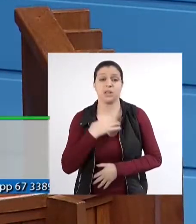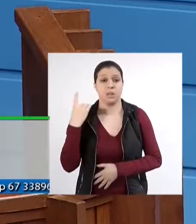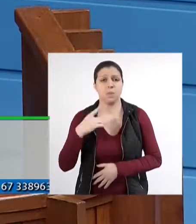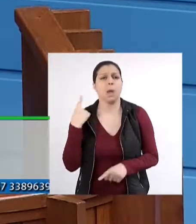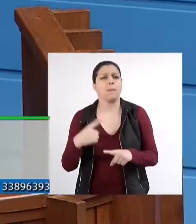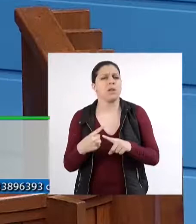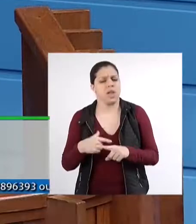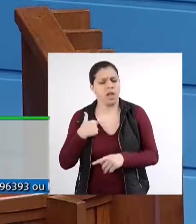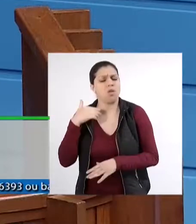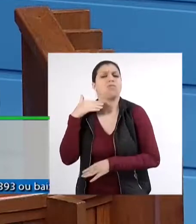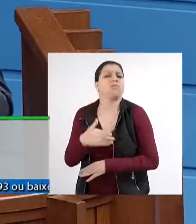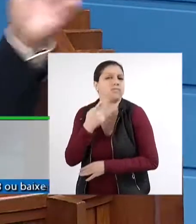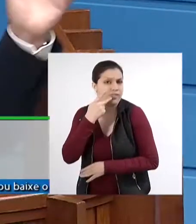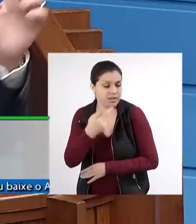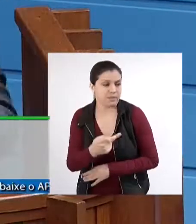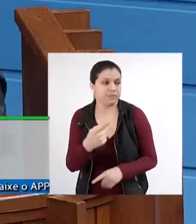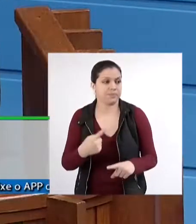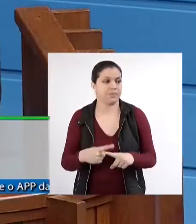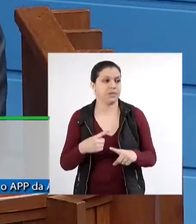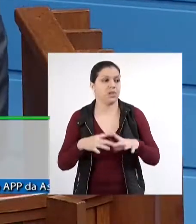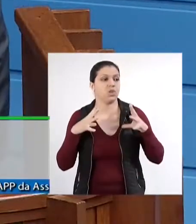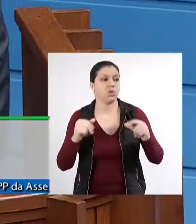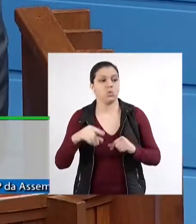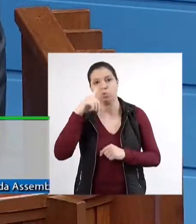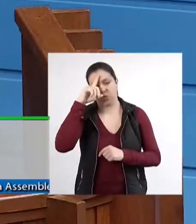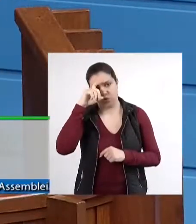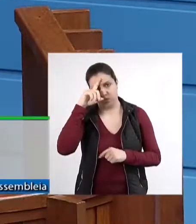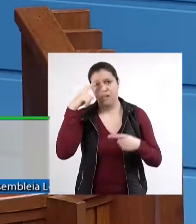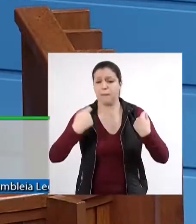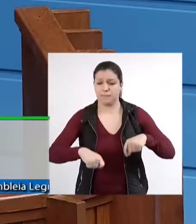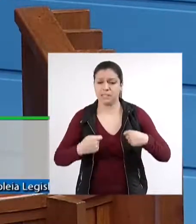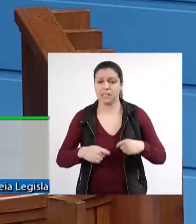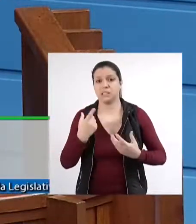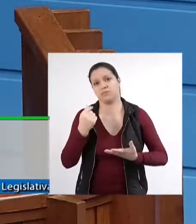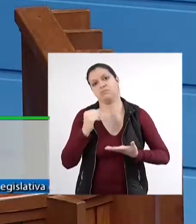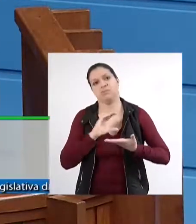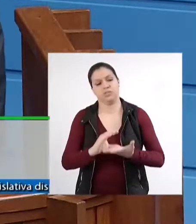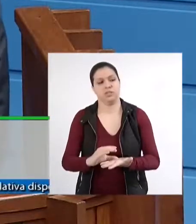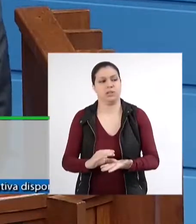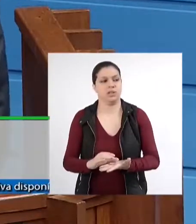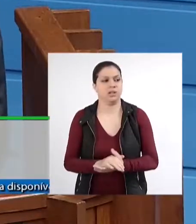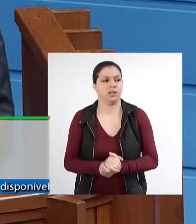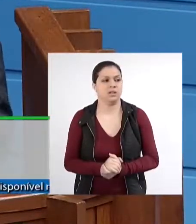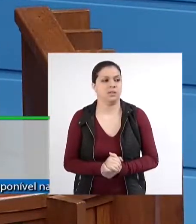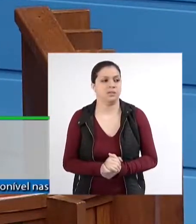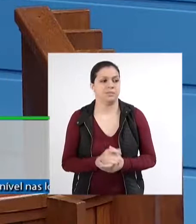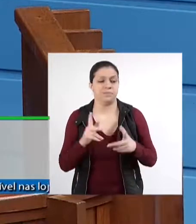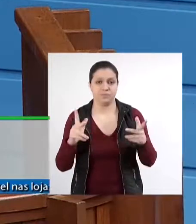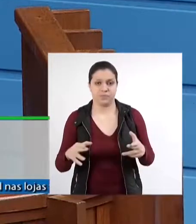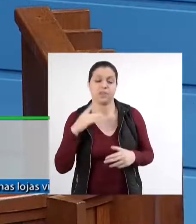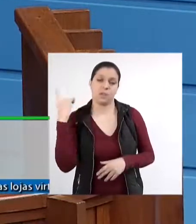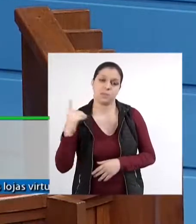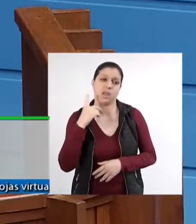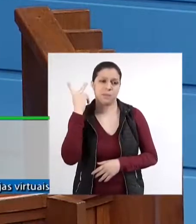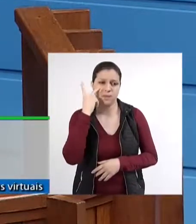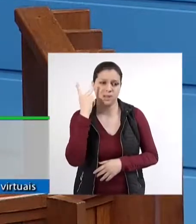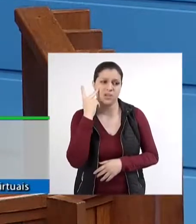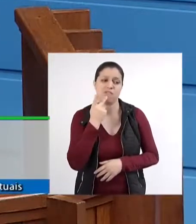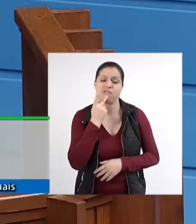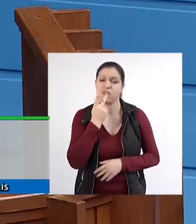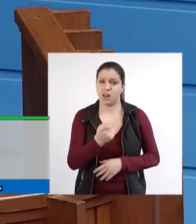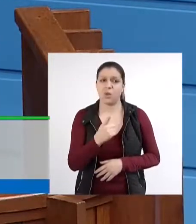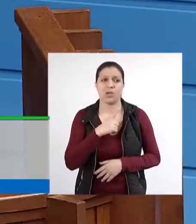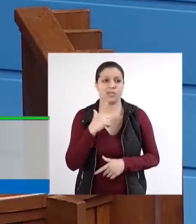eu estou dizendo isso? Todos os hospitais precisam de recurso. E aqui o deputado Pedro Kemp veio falar da